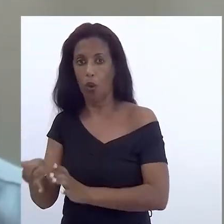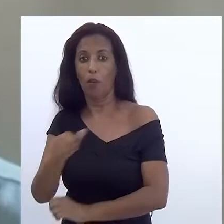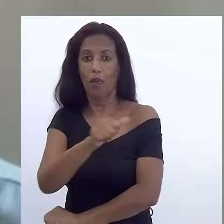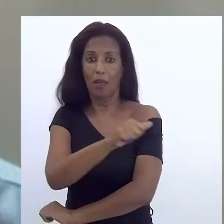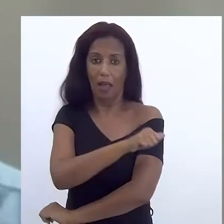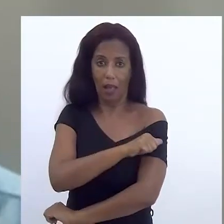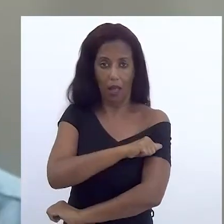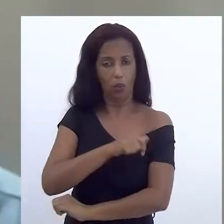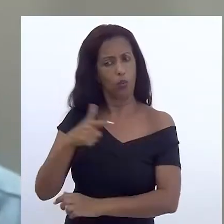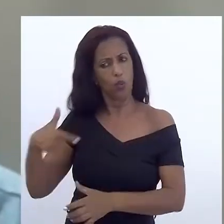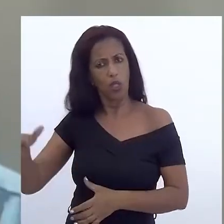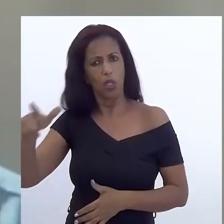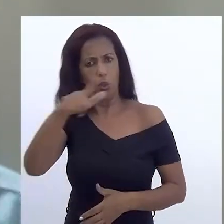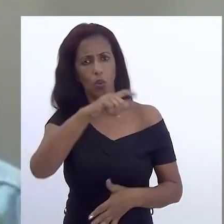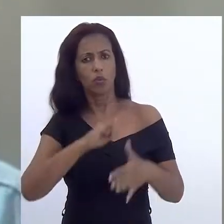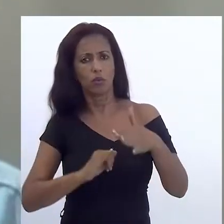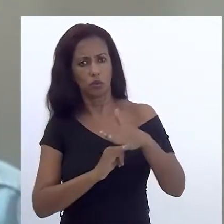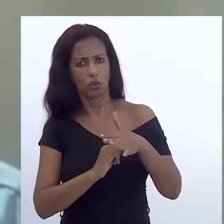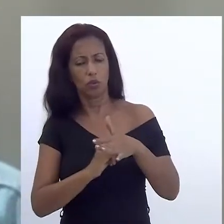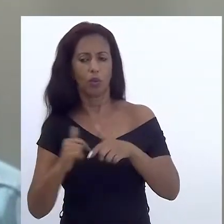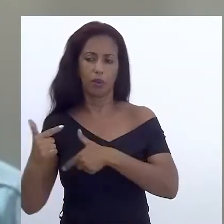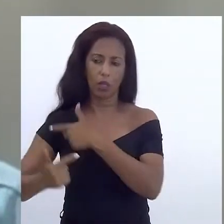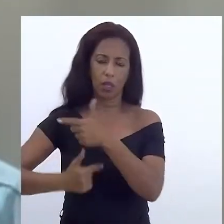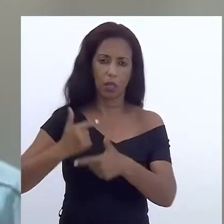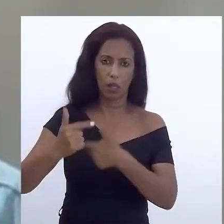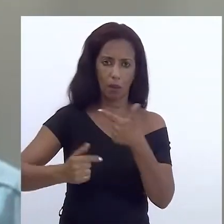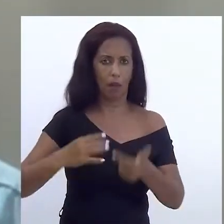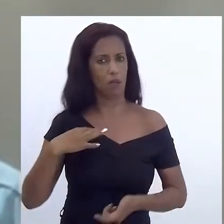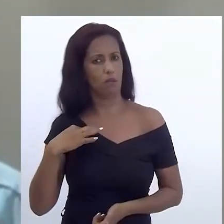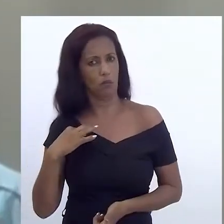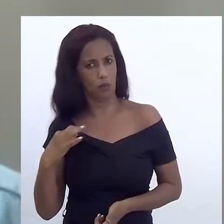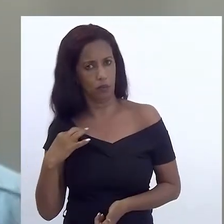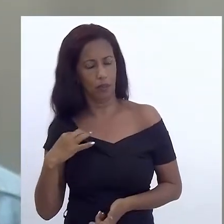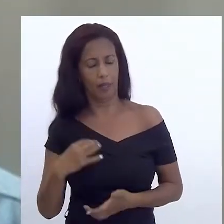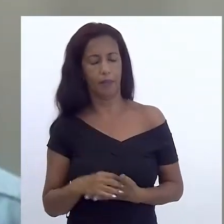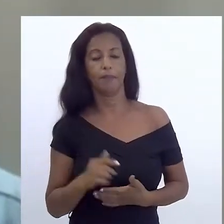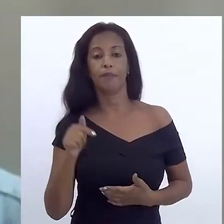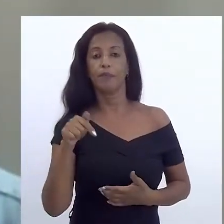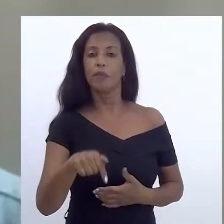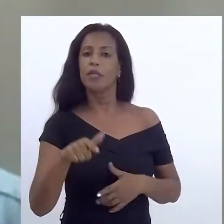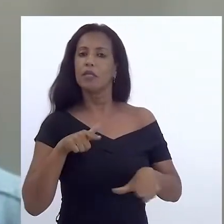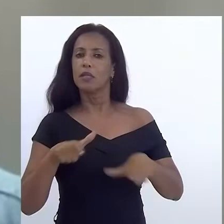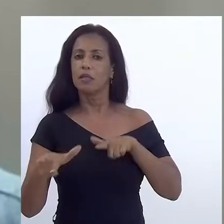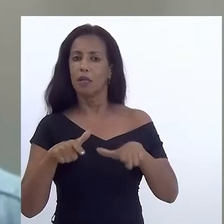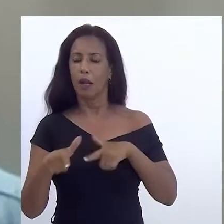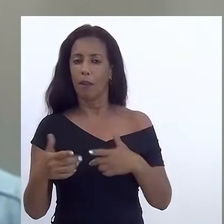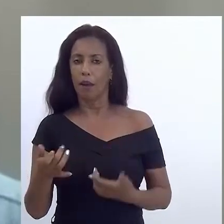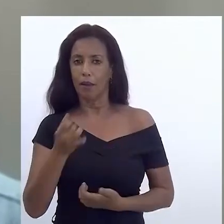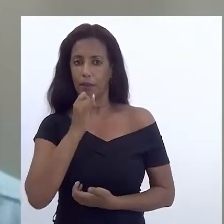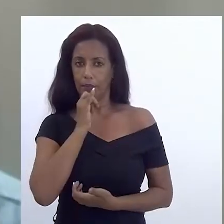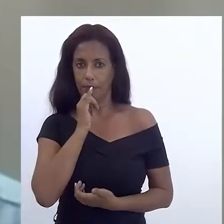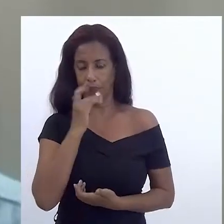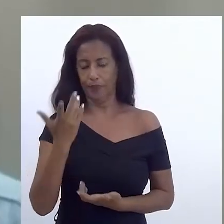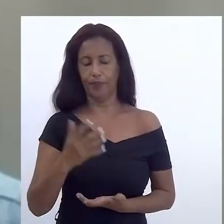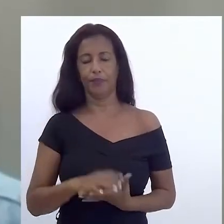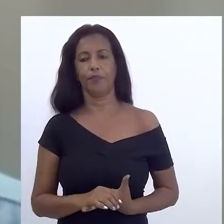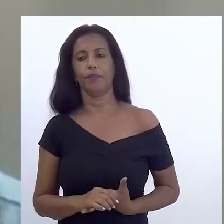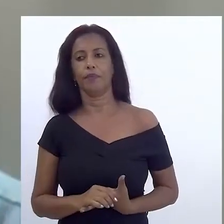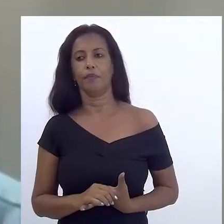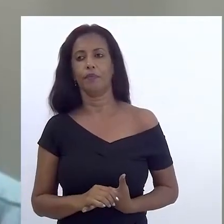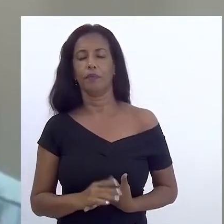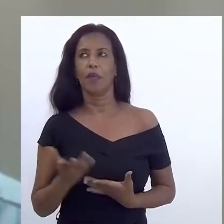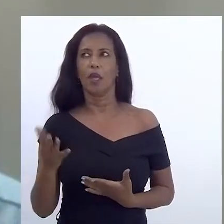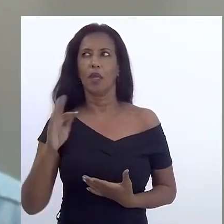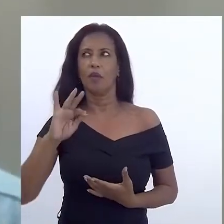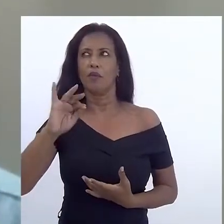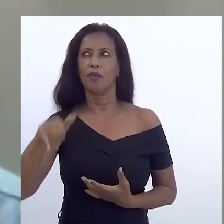que trabalham cooperativamente. Então, nesse trabalho, por exemplo, da Guarda Municipal, em final de 2019,